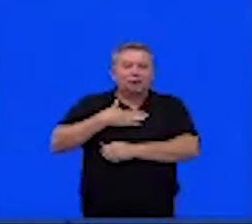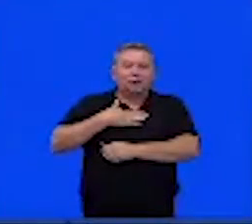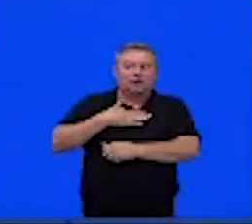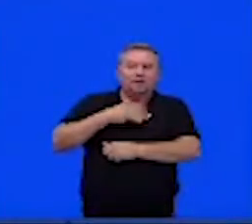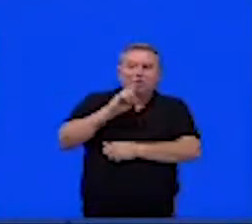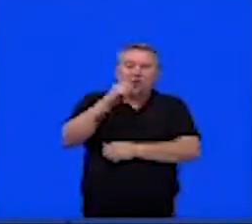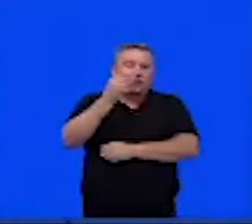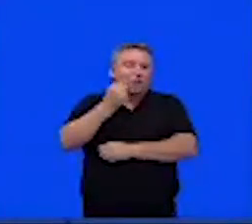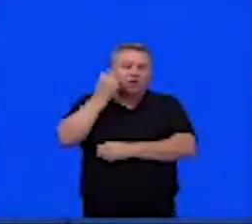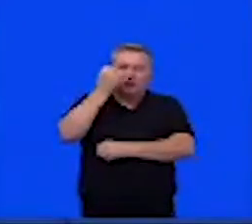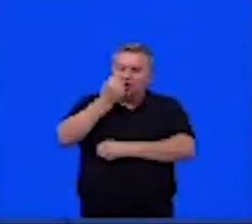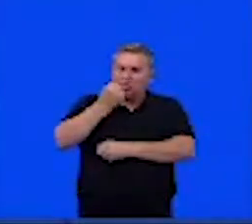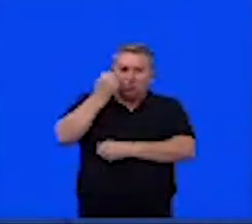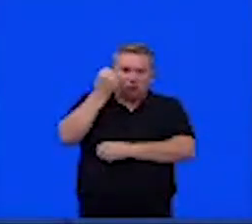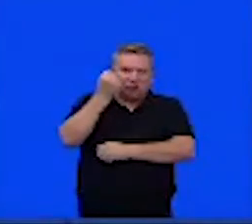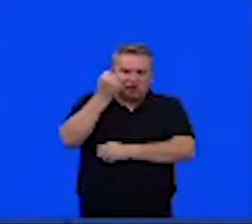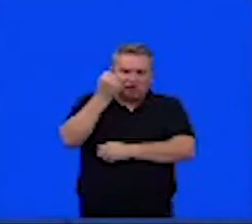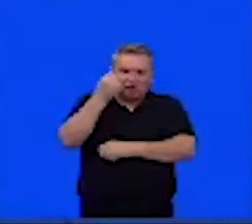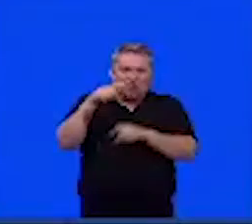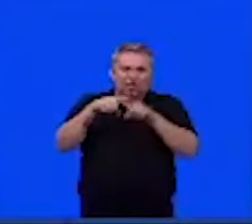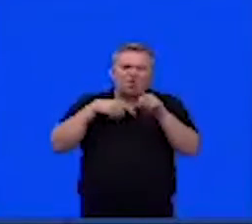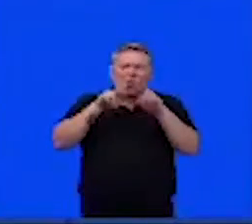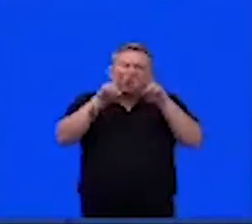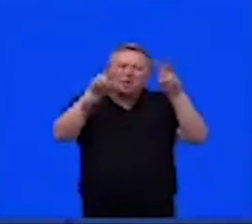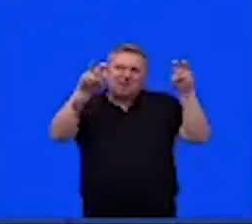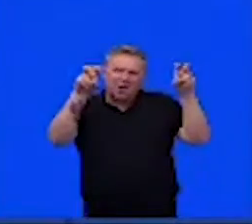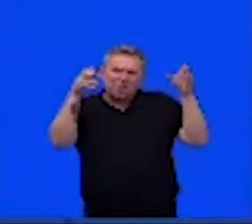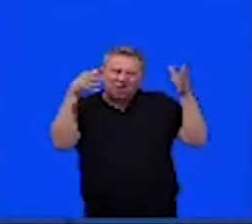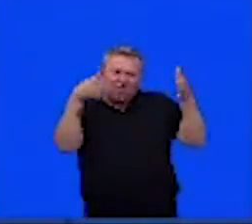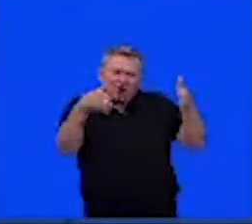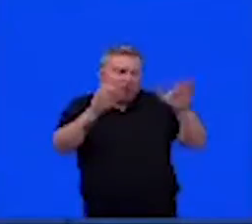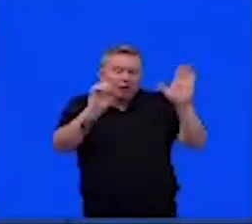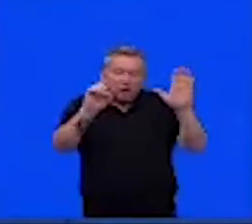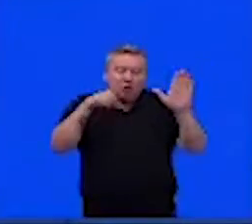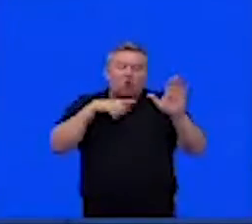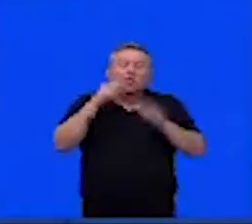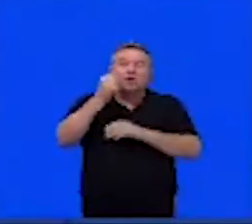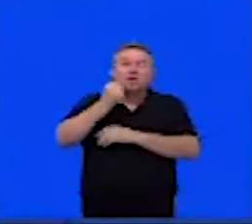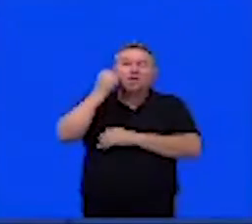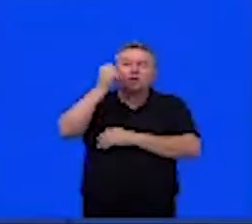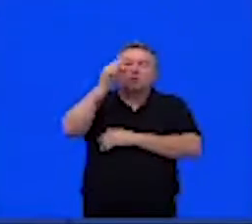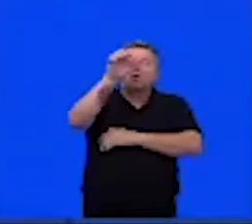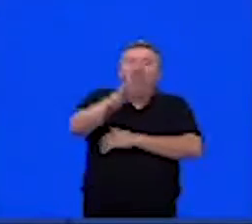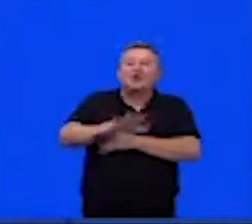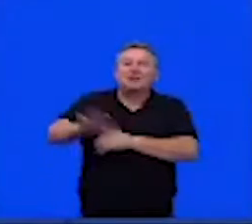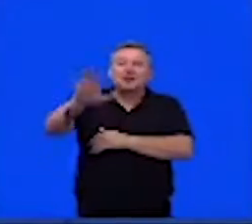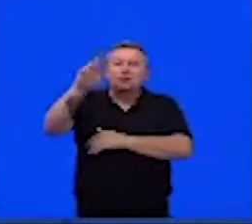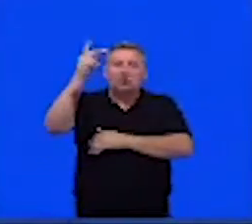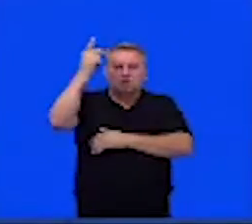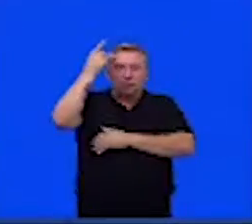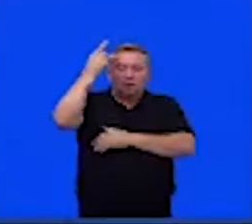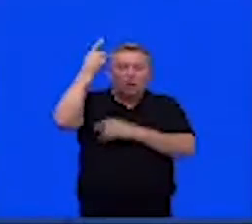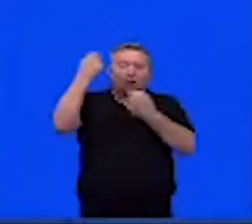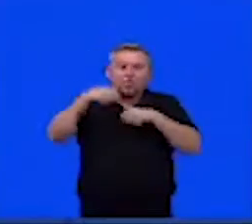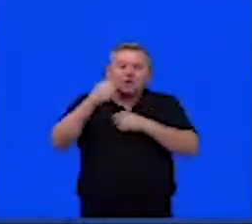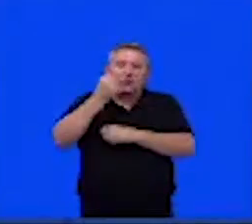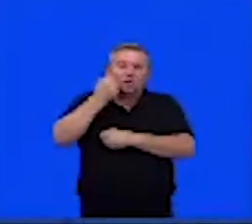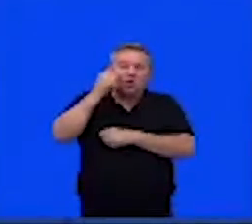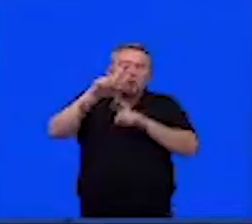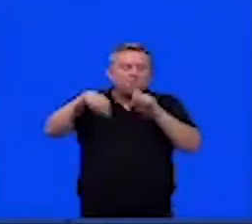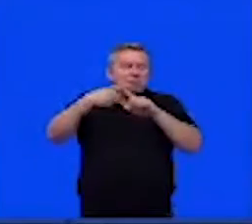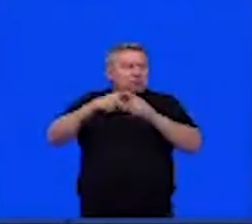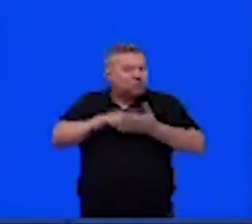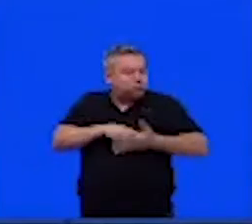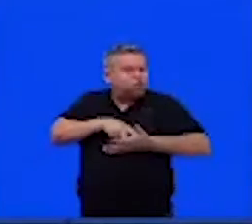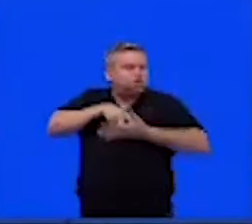sou um senador e não serei um senador de um tema. Serei um senador do Estado de São Paulo. O Estado de São Paulo precisa ter um senador mais firme